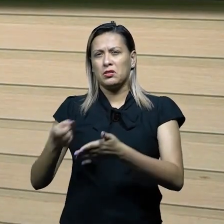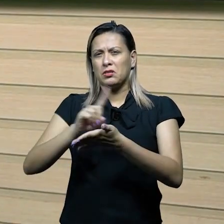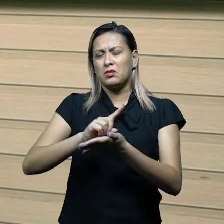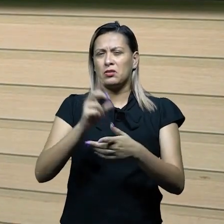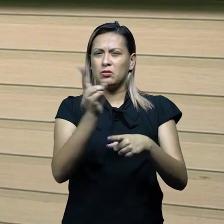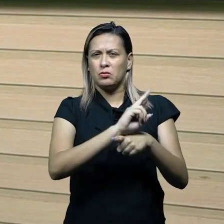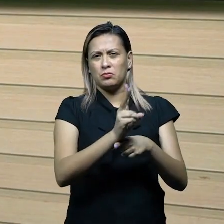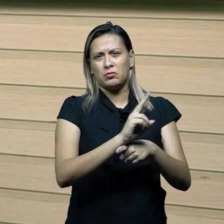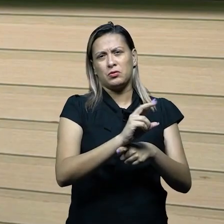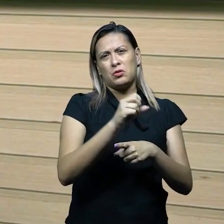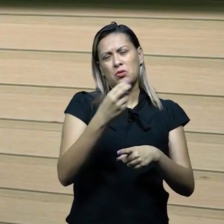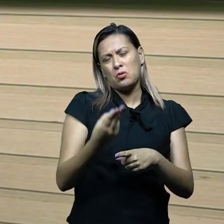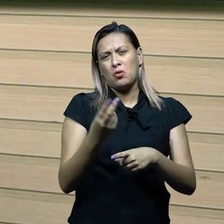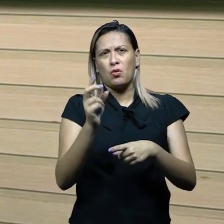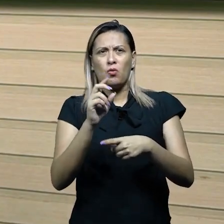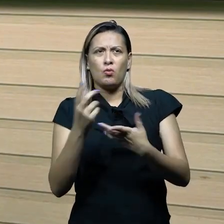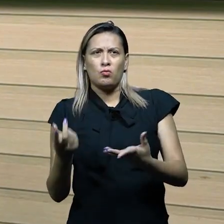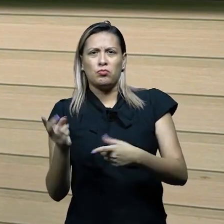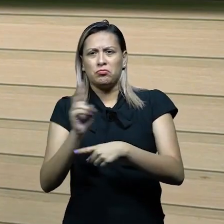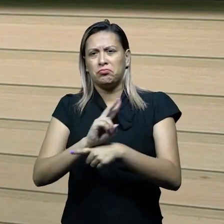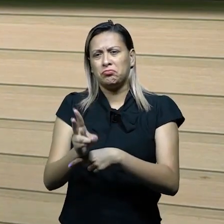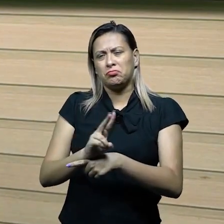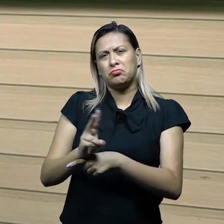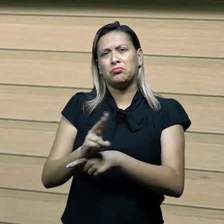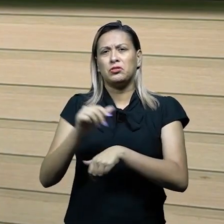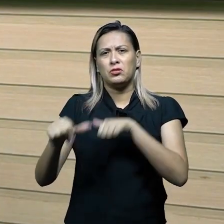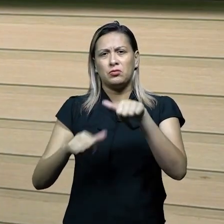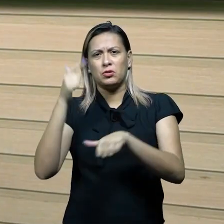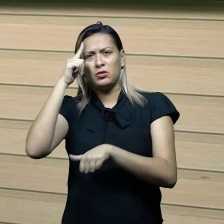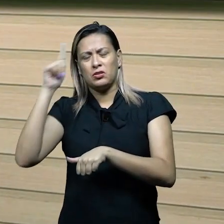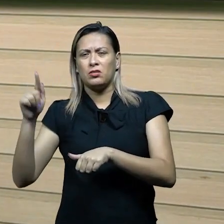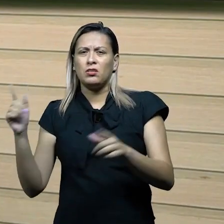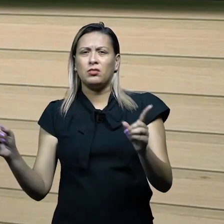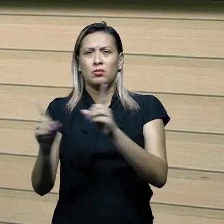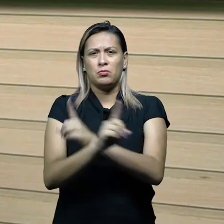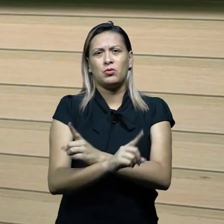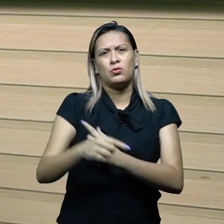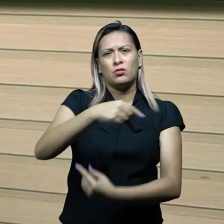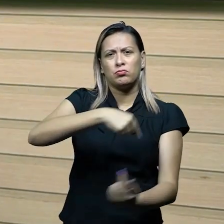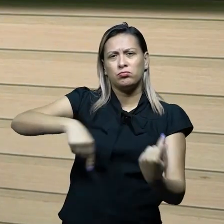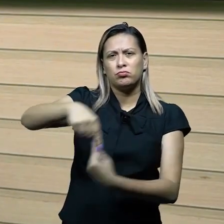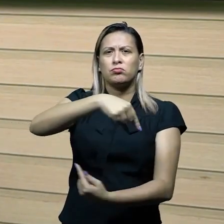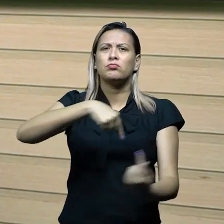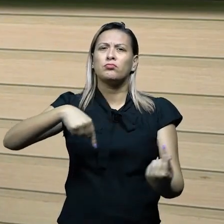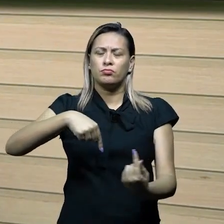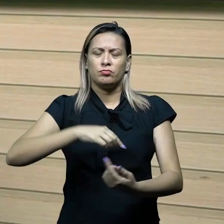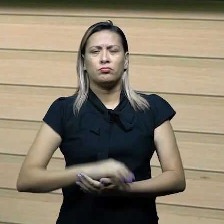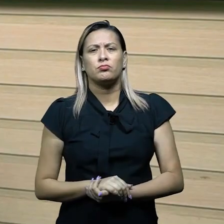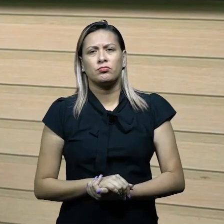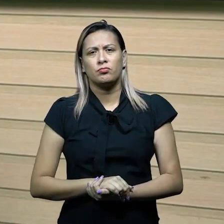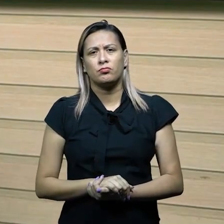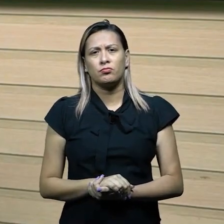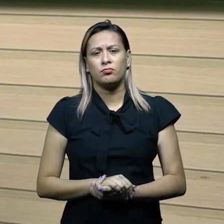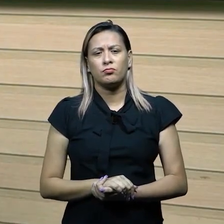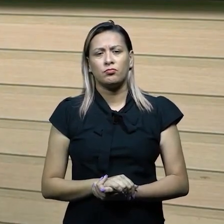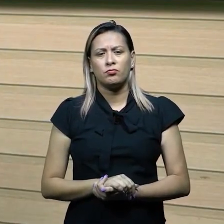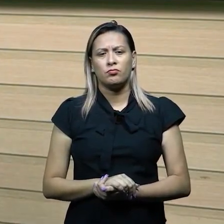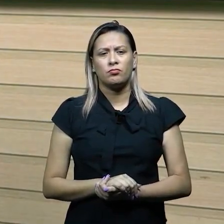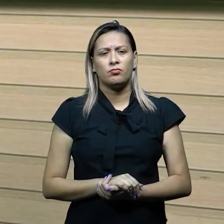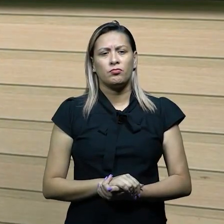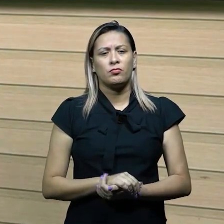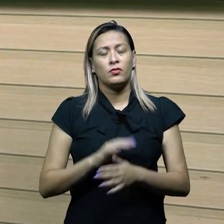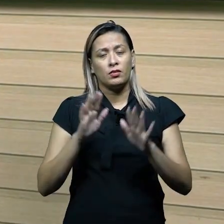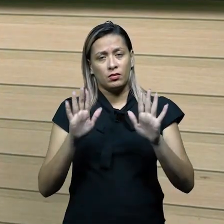foi supervisor, o supervisor que virou gerente, já abriu a vaga de supervisor, o professor já vai ser supervisor, então você tem esse ciclo. Não